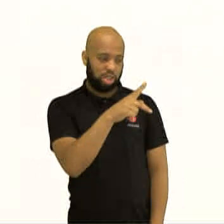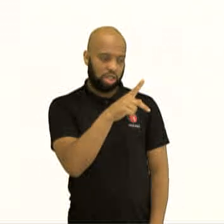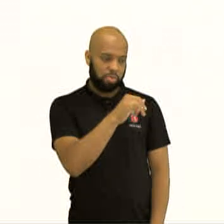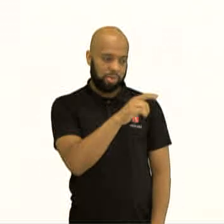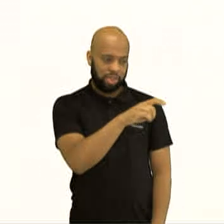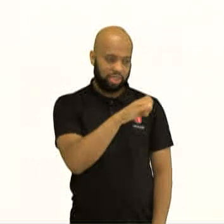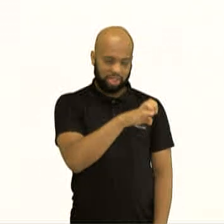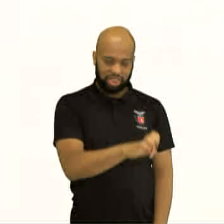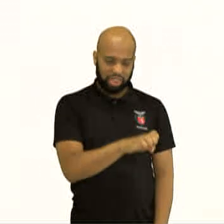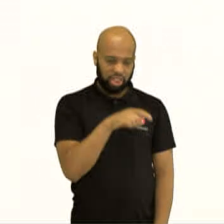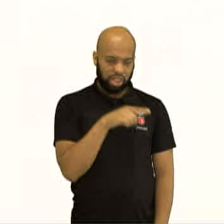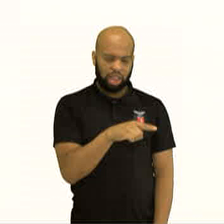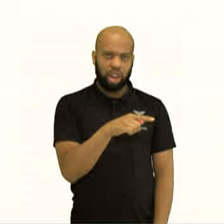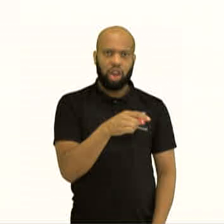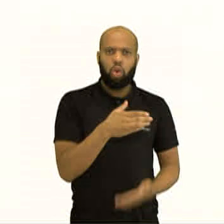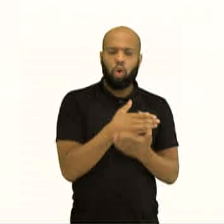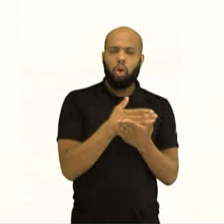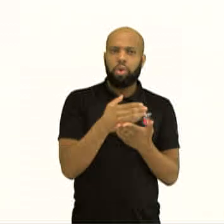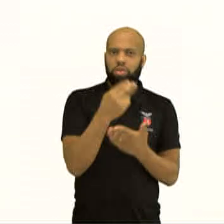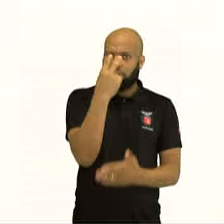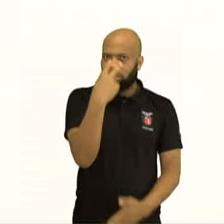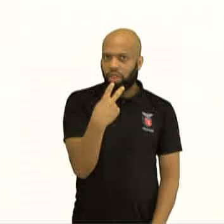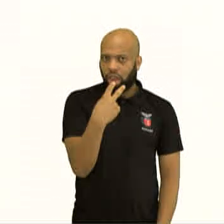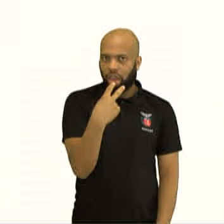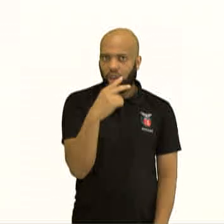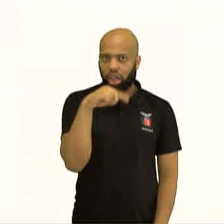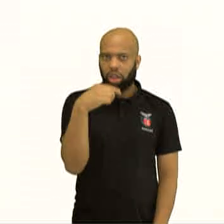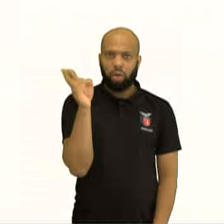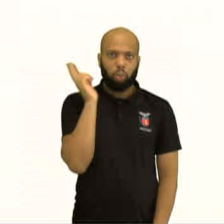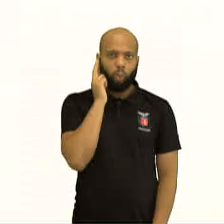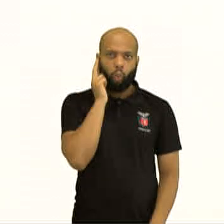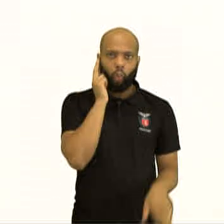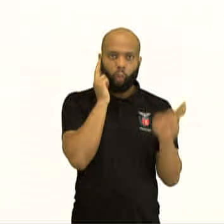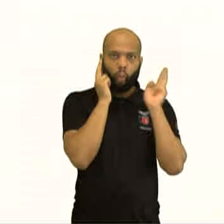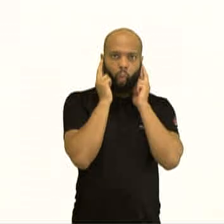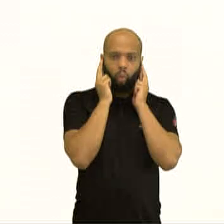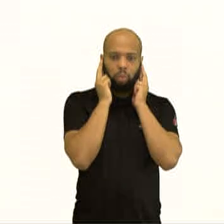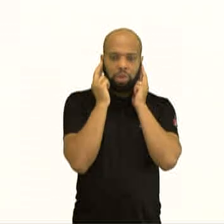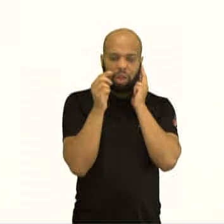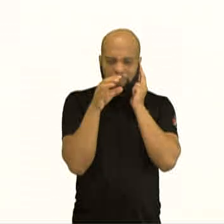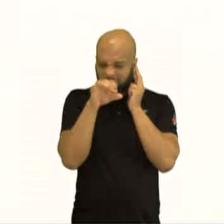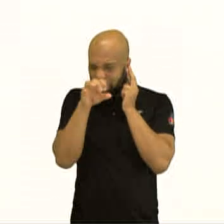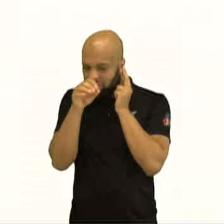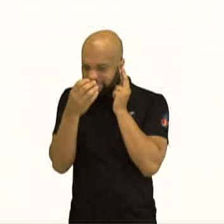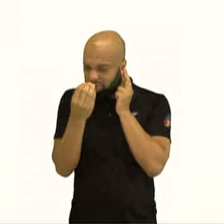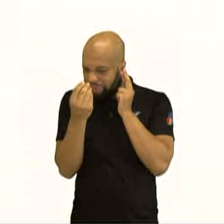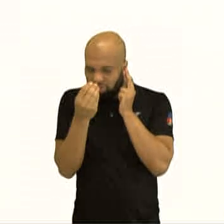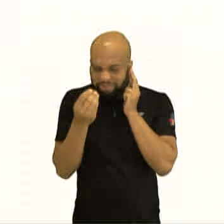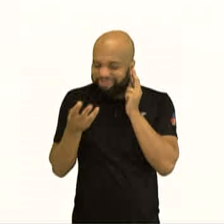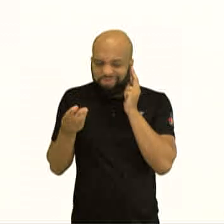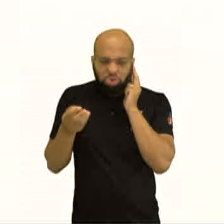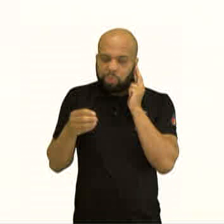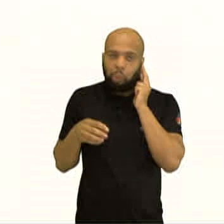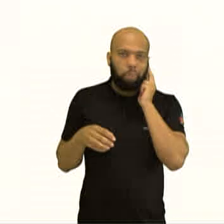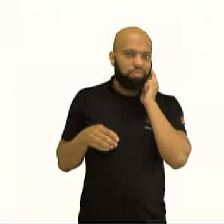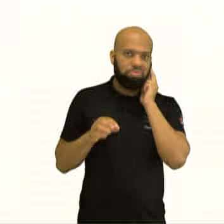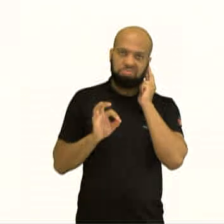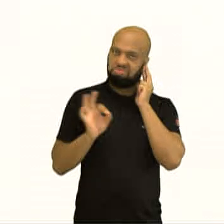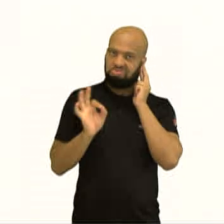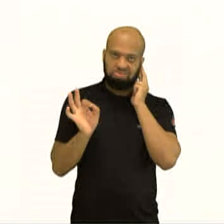Pixie foi ficando cega, depois surda. O olfato quase sumiu. Sentia mais